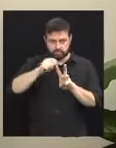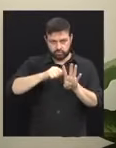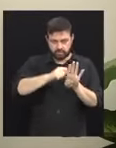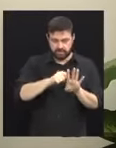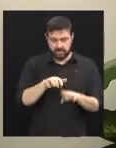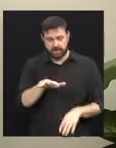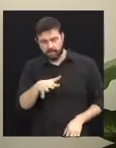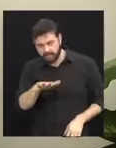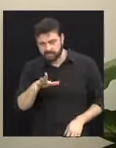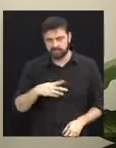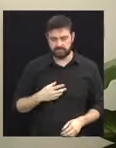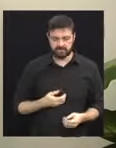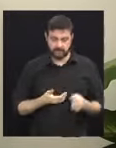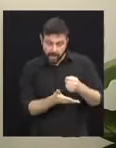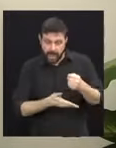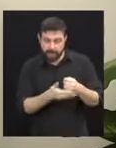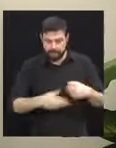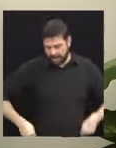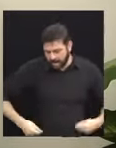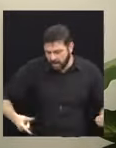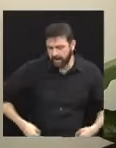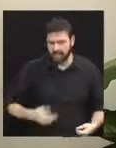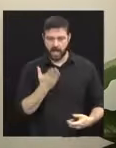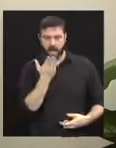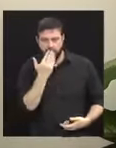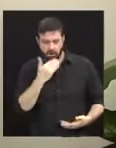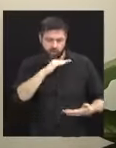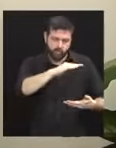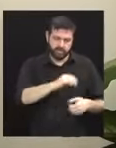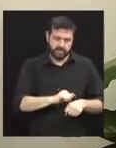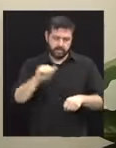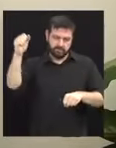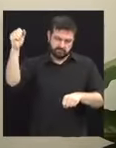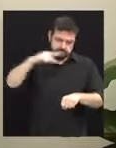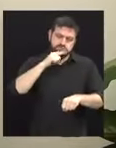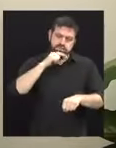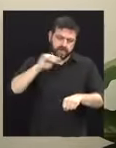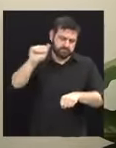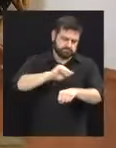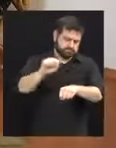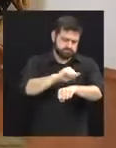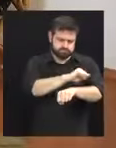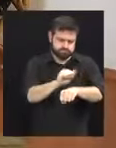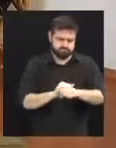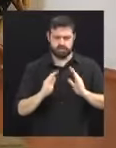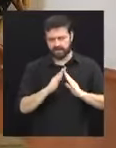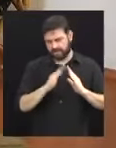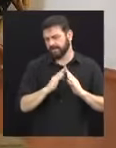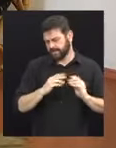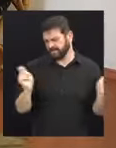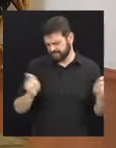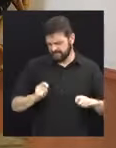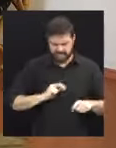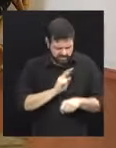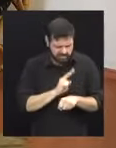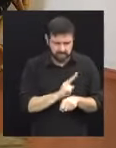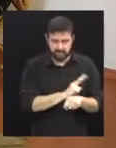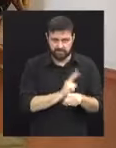seria mais os gastos básicos, né, de ração, aí banho, você pode dar em casa, não precisa necessariamente levar num pet